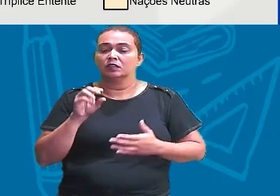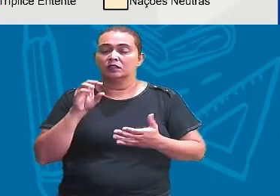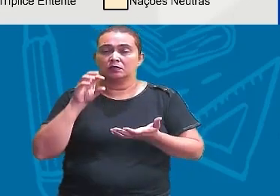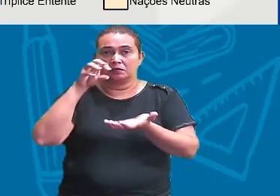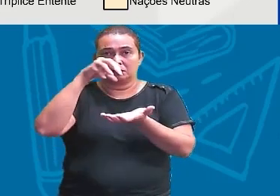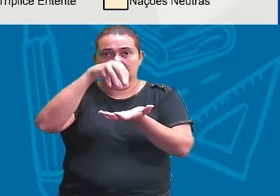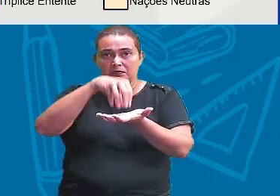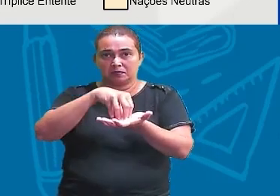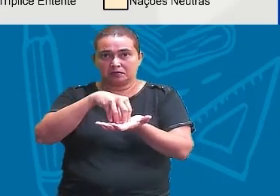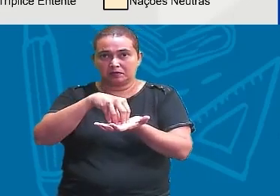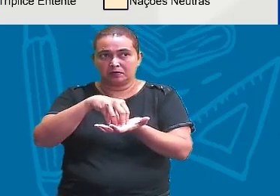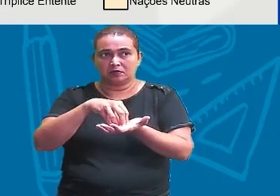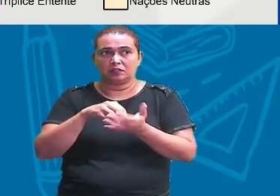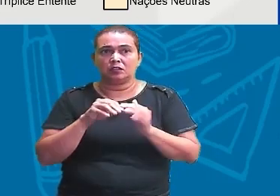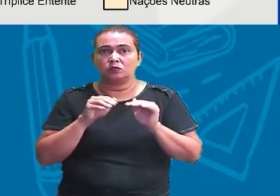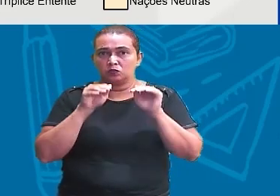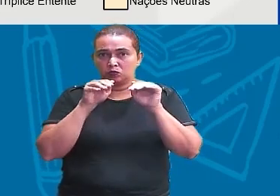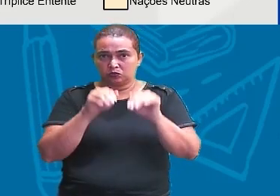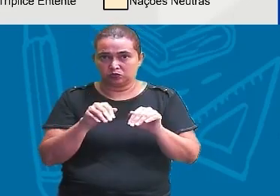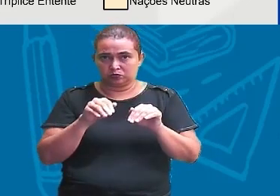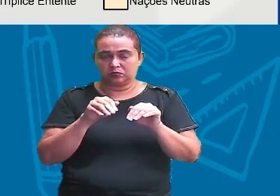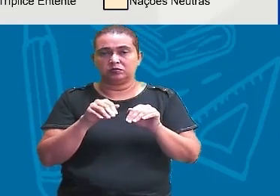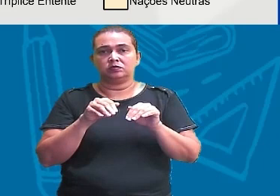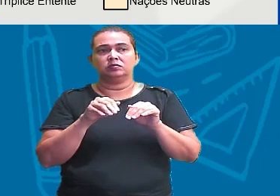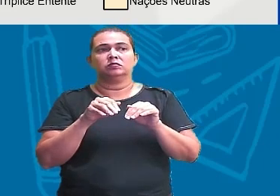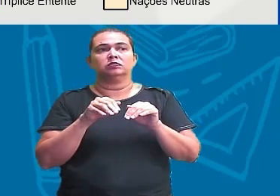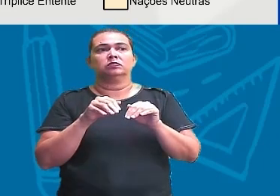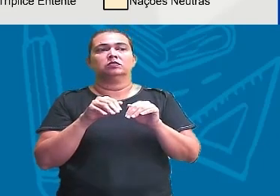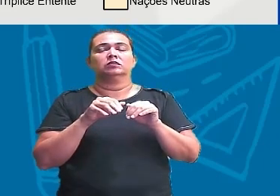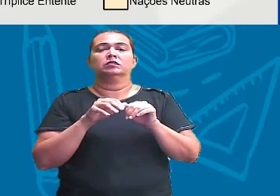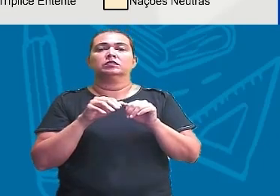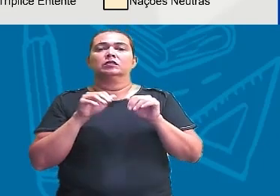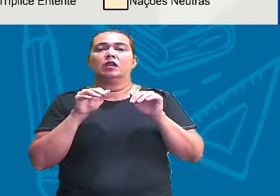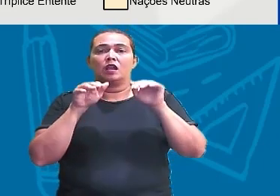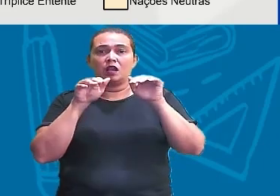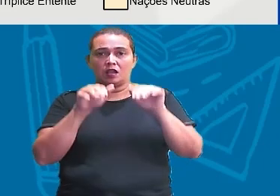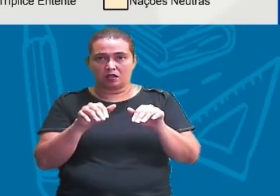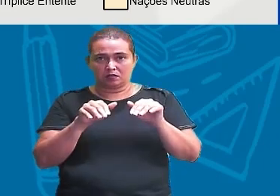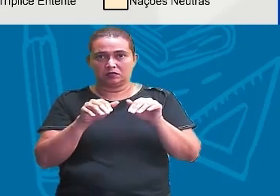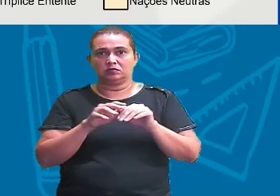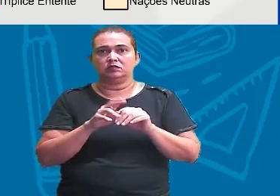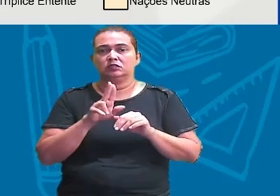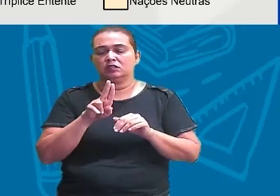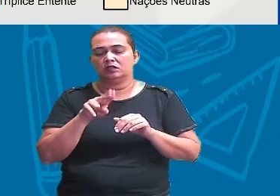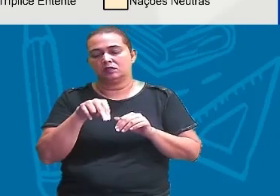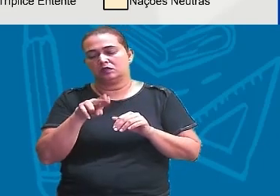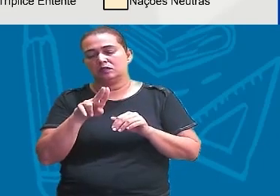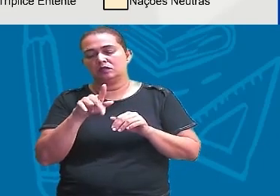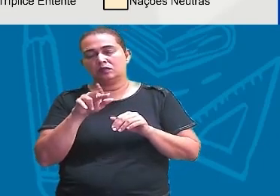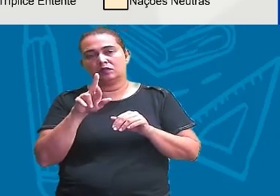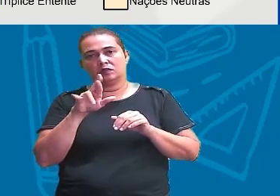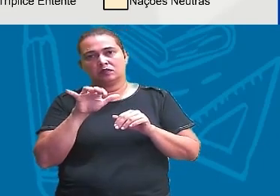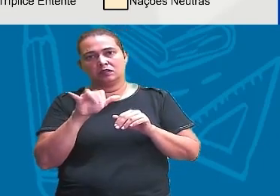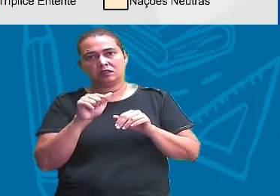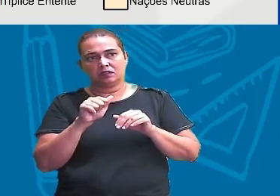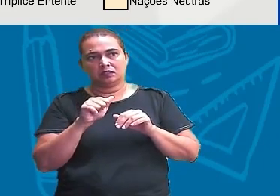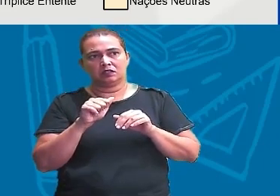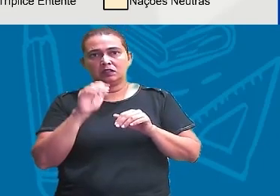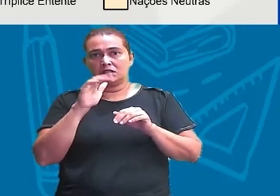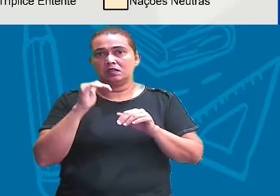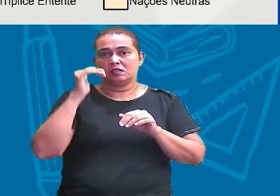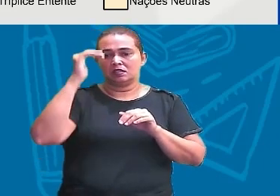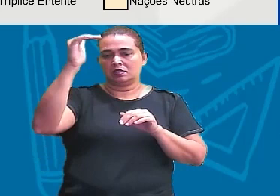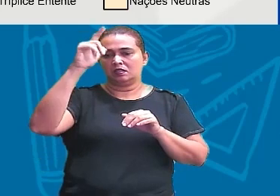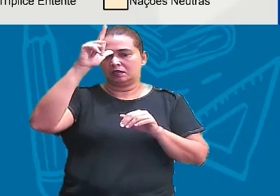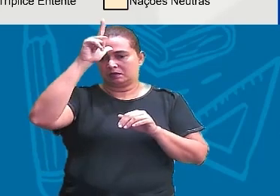a Áustria-Hungria, né? Que é o território do Império Austro-Húngaro. Na parte de cima, nós temos a